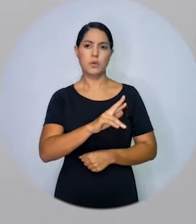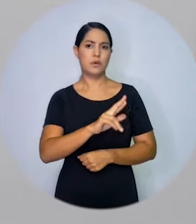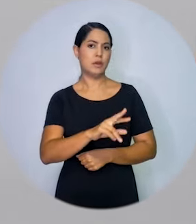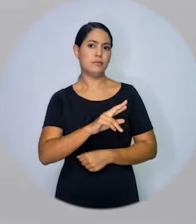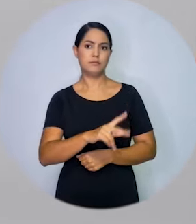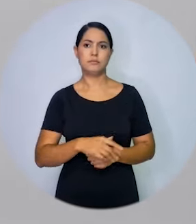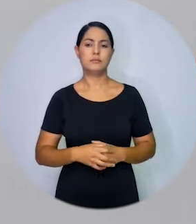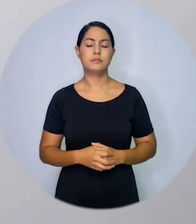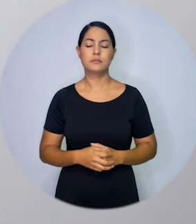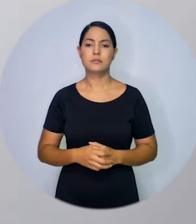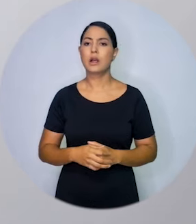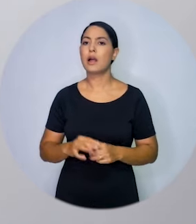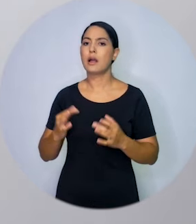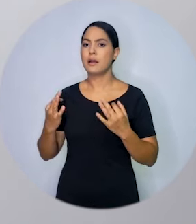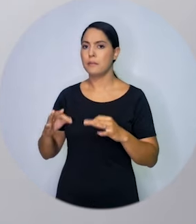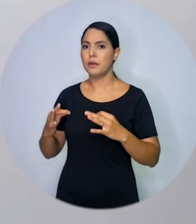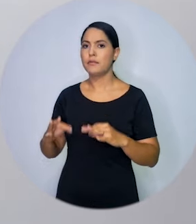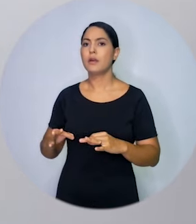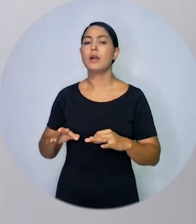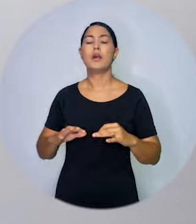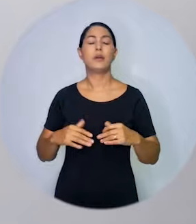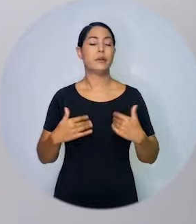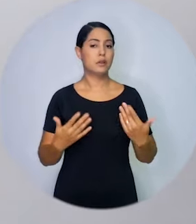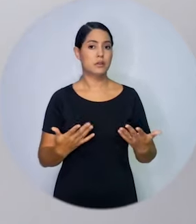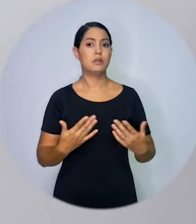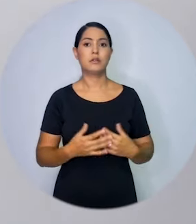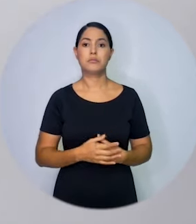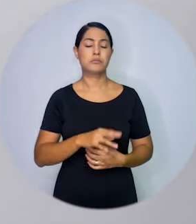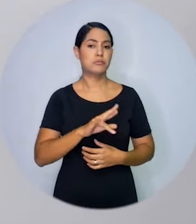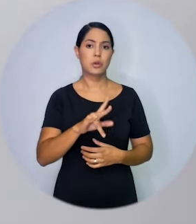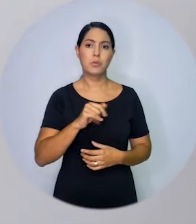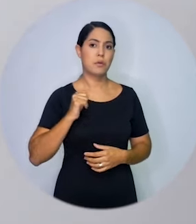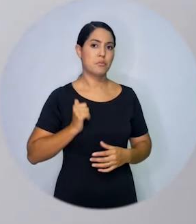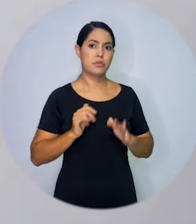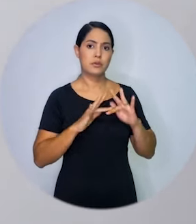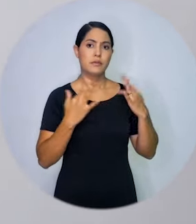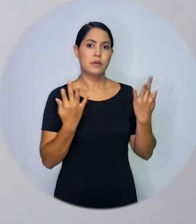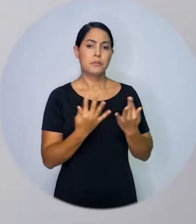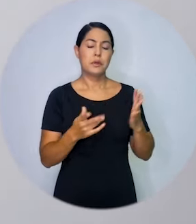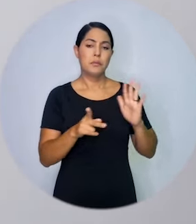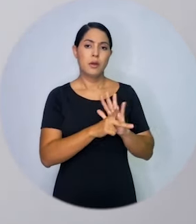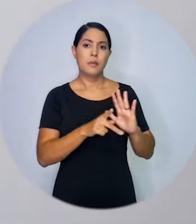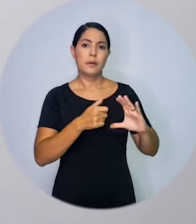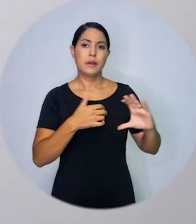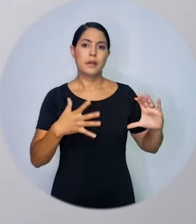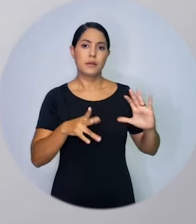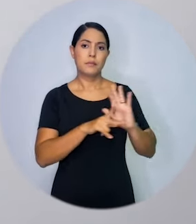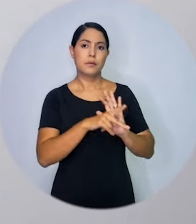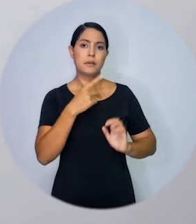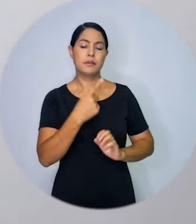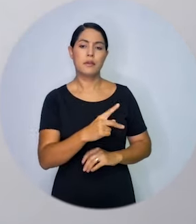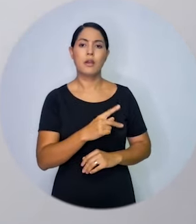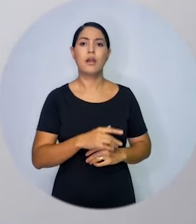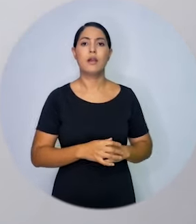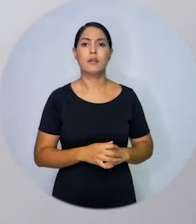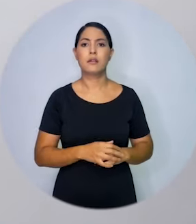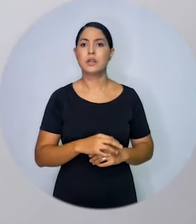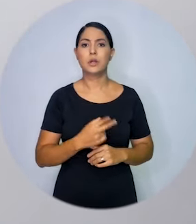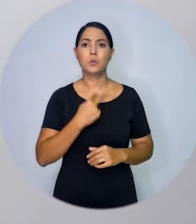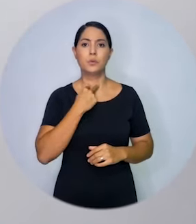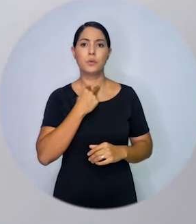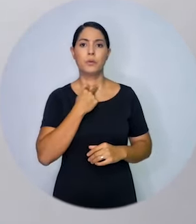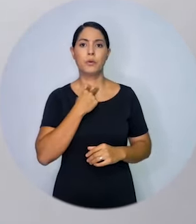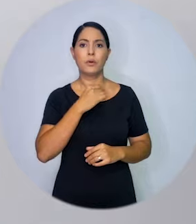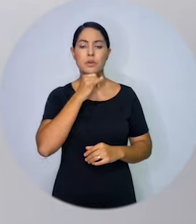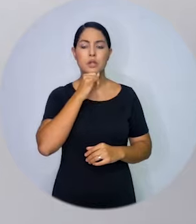contabilizada para essa renda familiar? Não é contabilizada. Não é contabilizada. Bolsa Família, né? Ele tem um